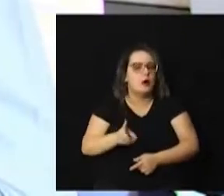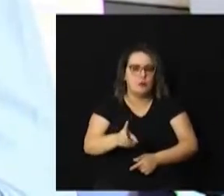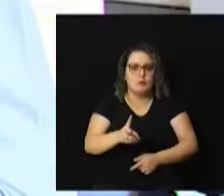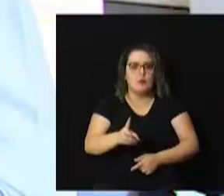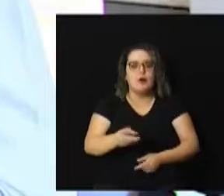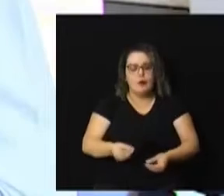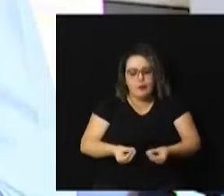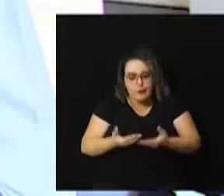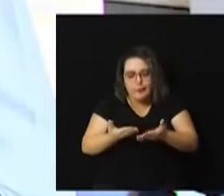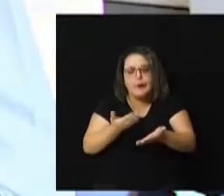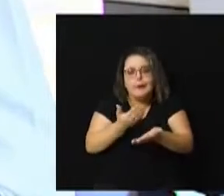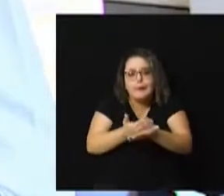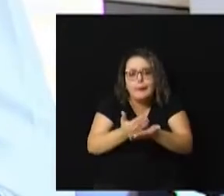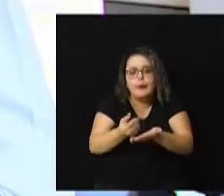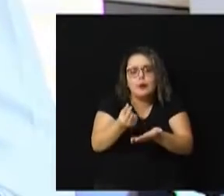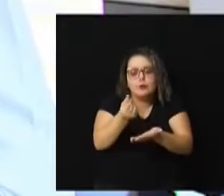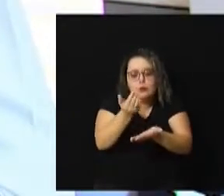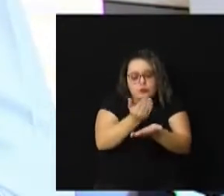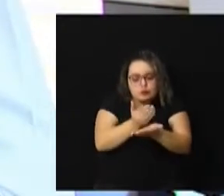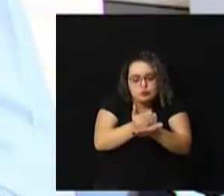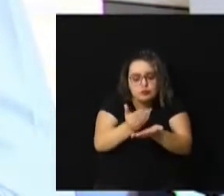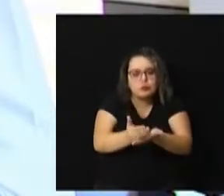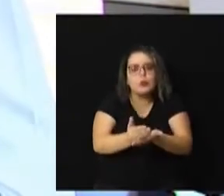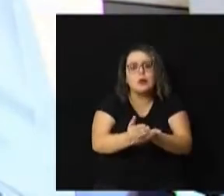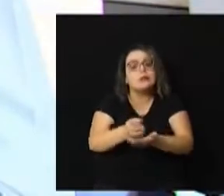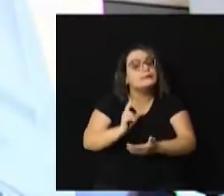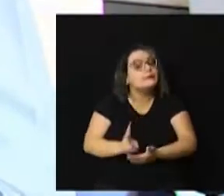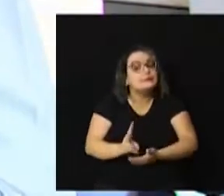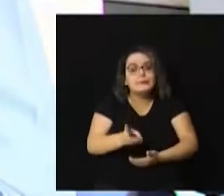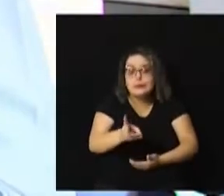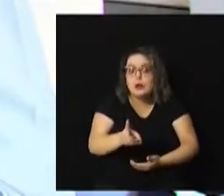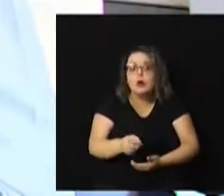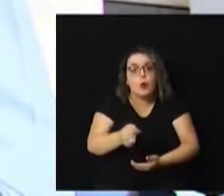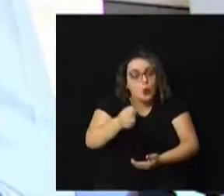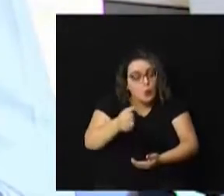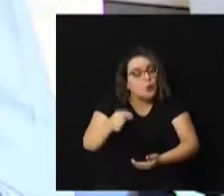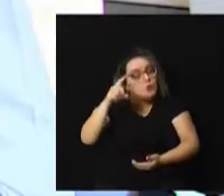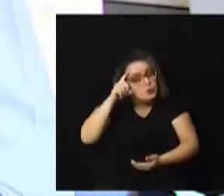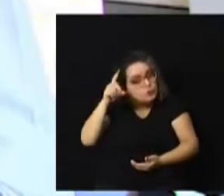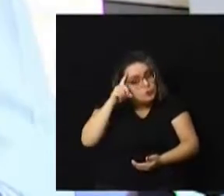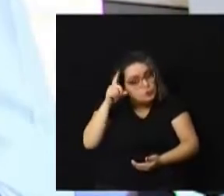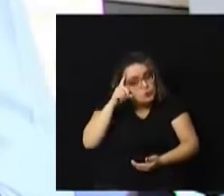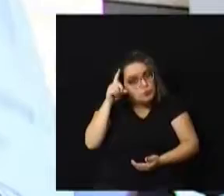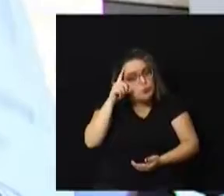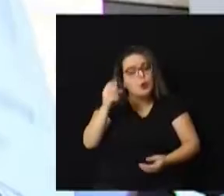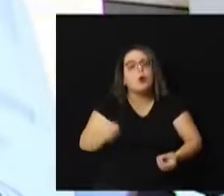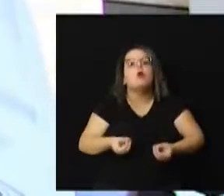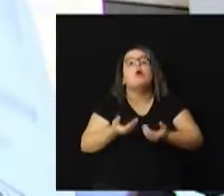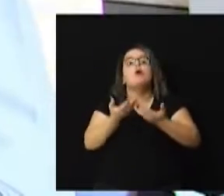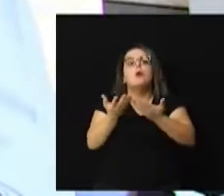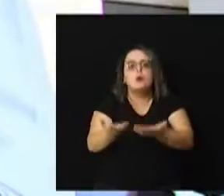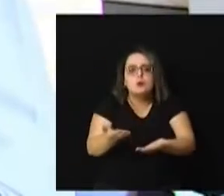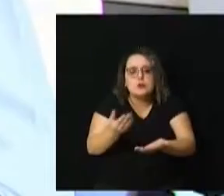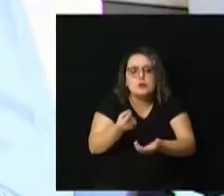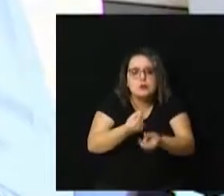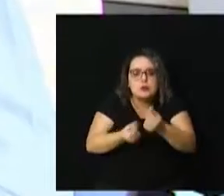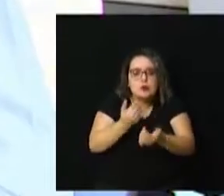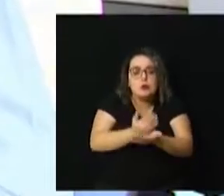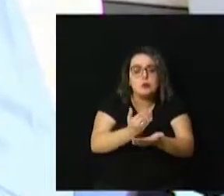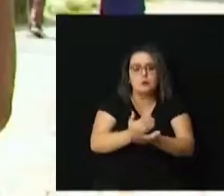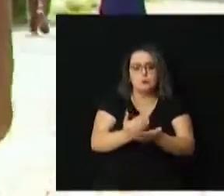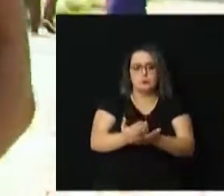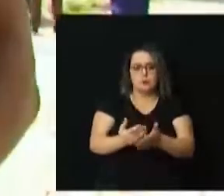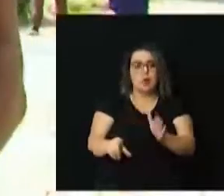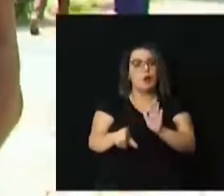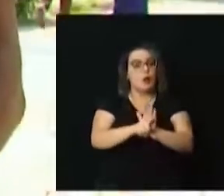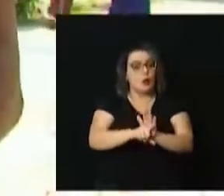Fica oferecendo empréstimo, liga oferecendo empréstimo direto para essas pessoas, ligam quase todos os dias oferecendo empréstimo para essas